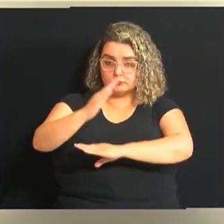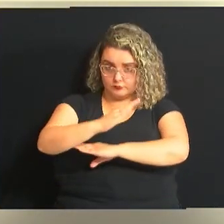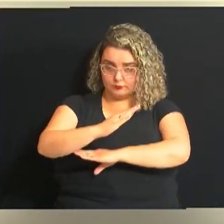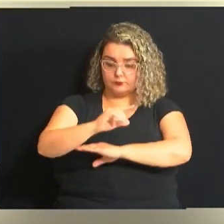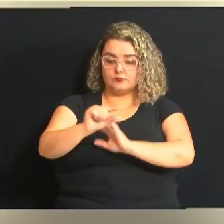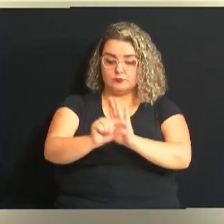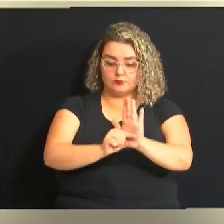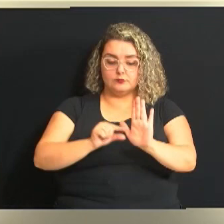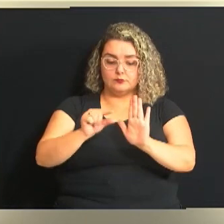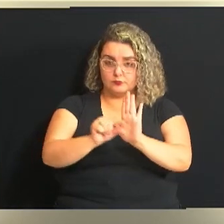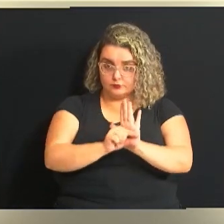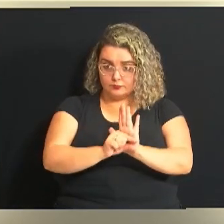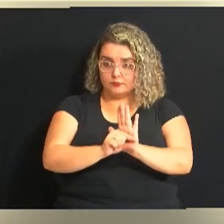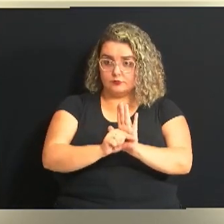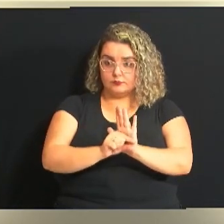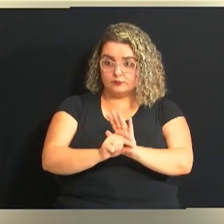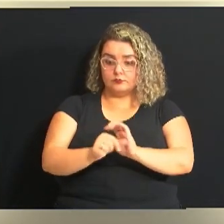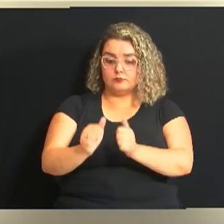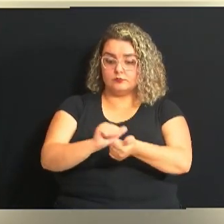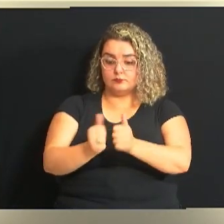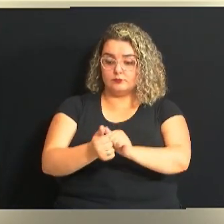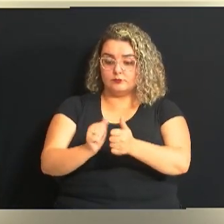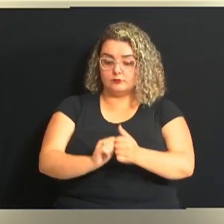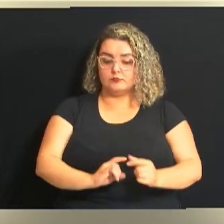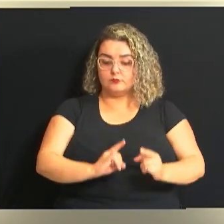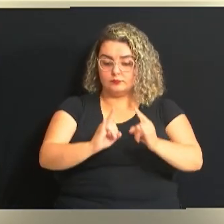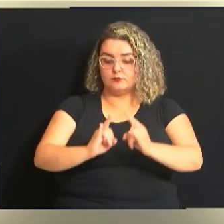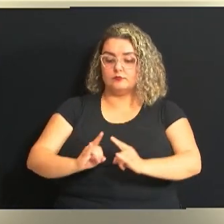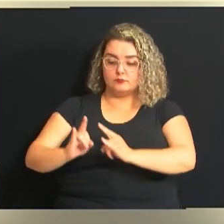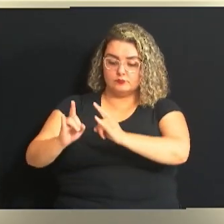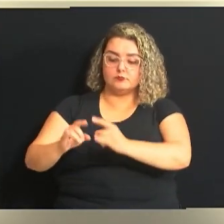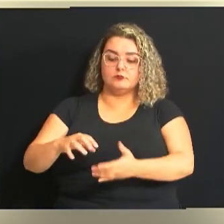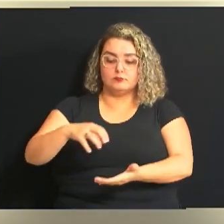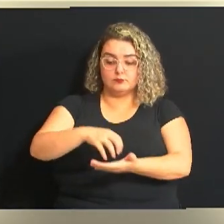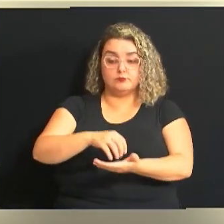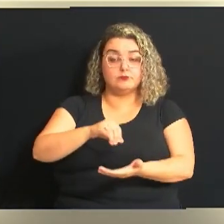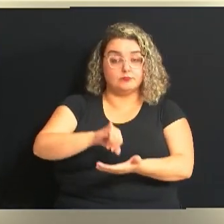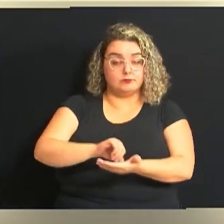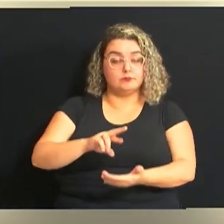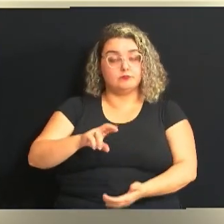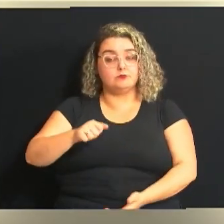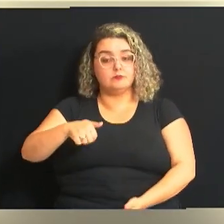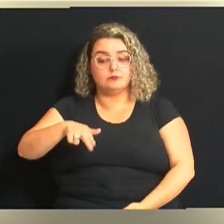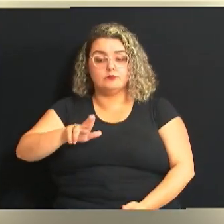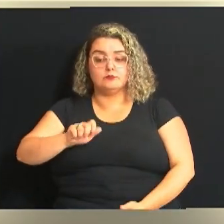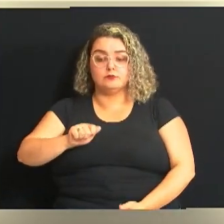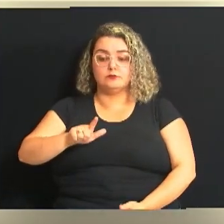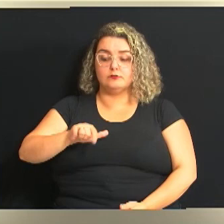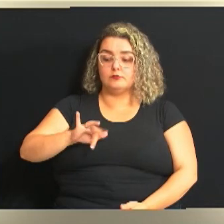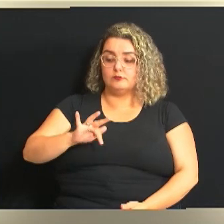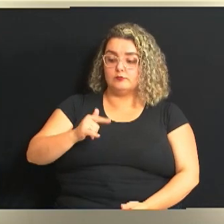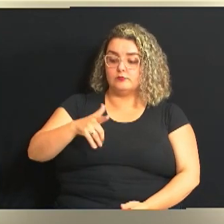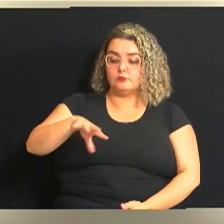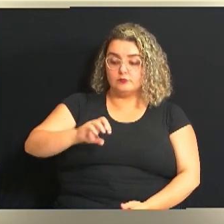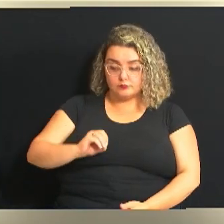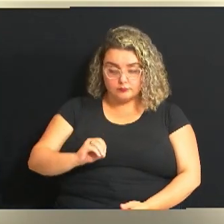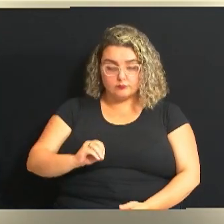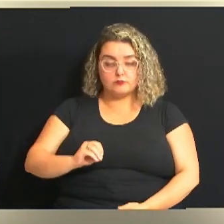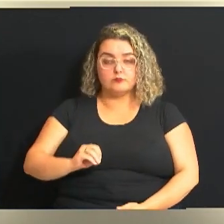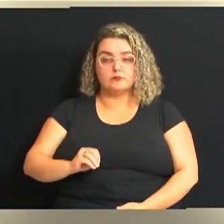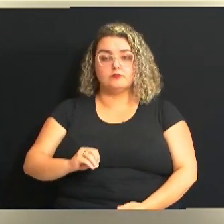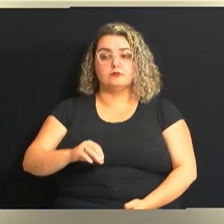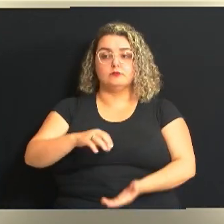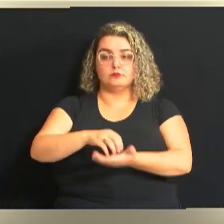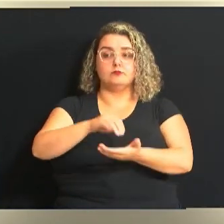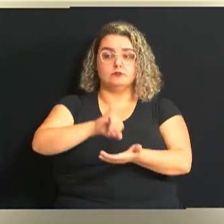de requalificação de edifícios no centro de Campinas, e esse tema de hoje, que é fachadas ativas e fruição pública, é um